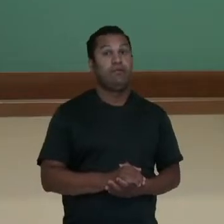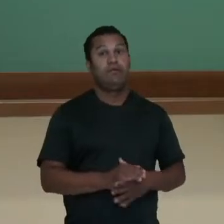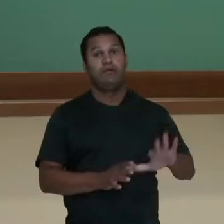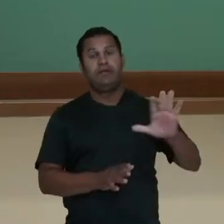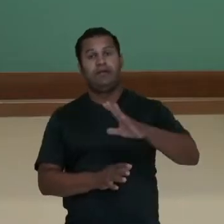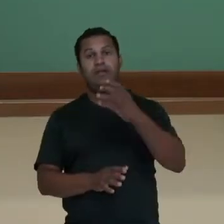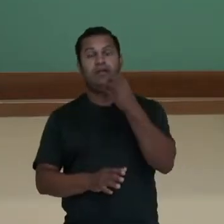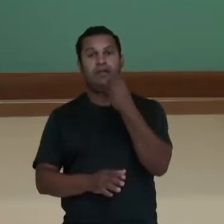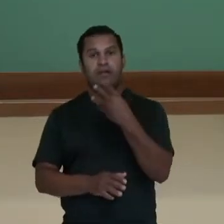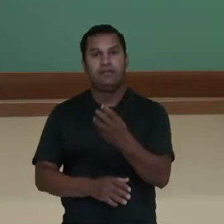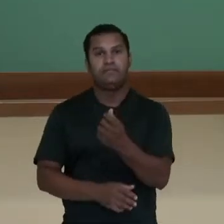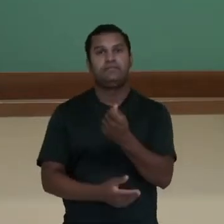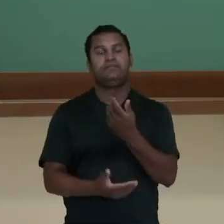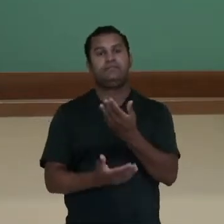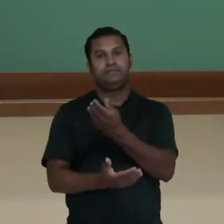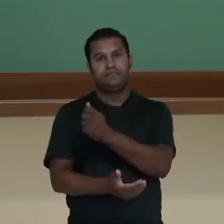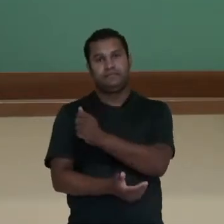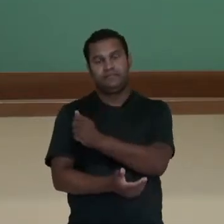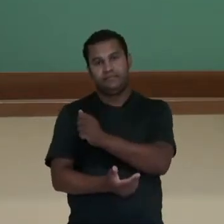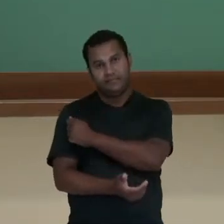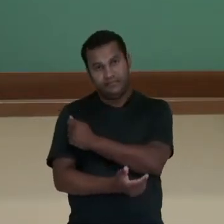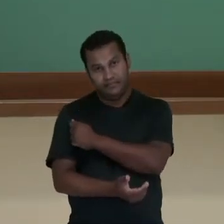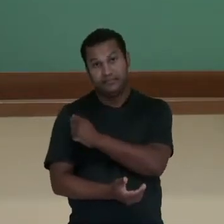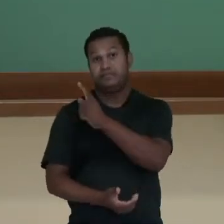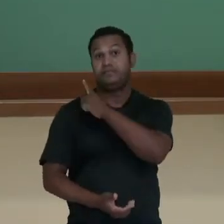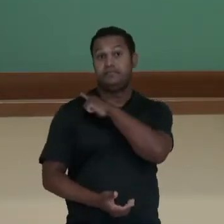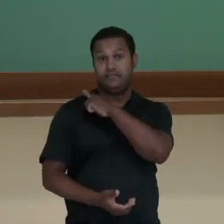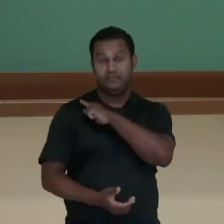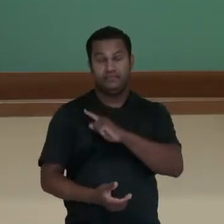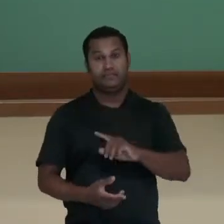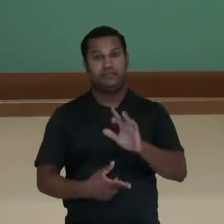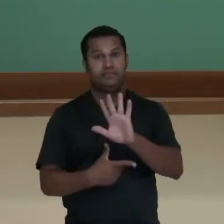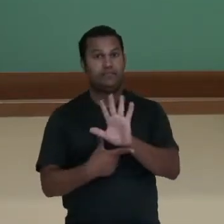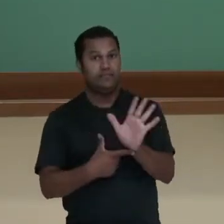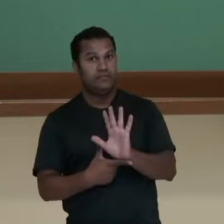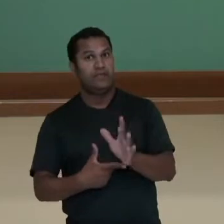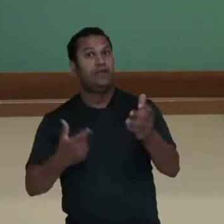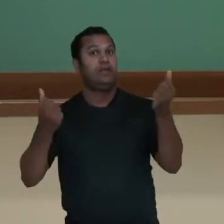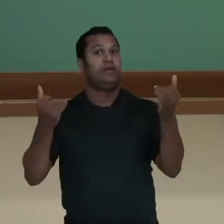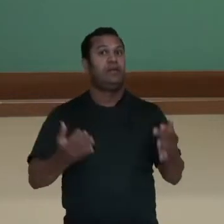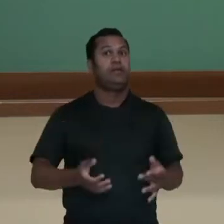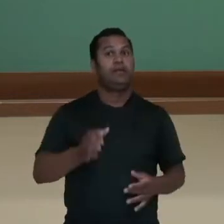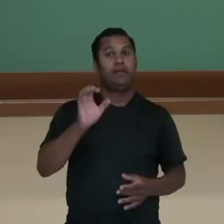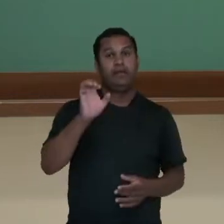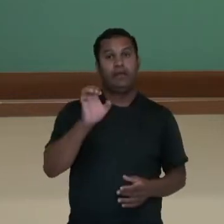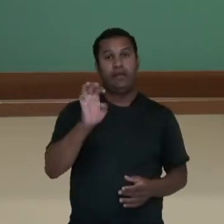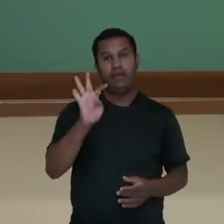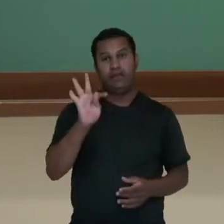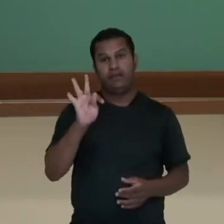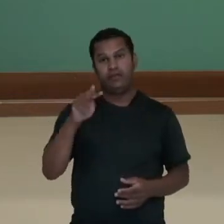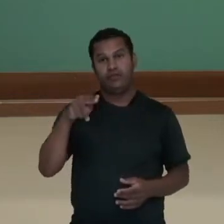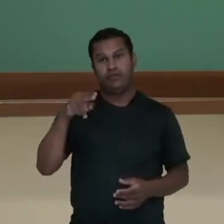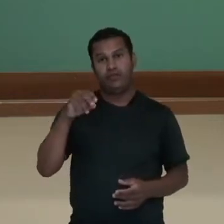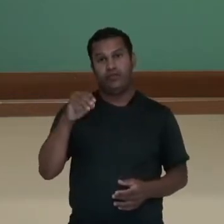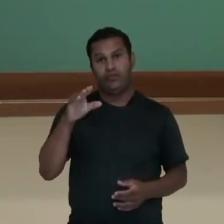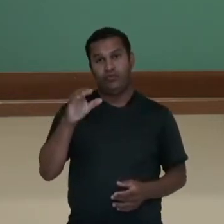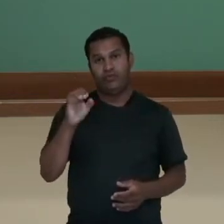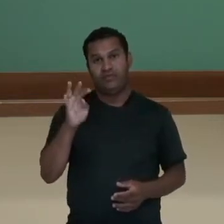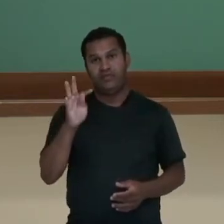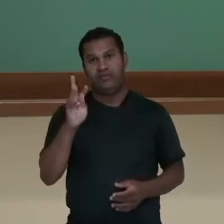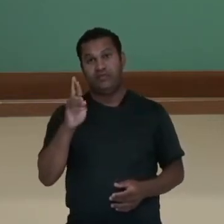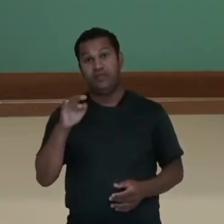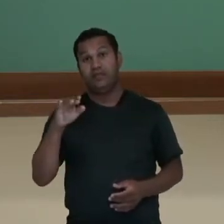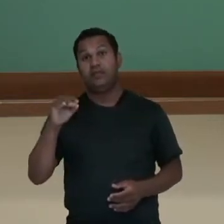Olá, estudantes da primeira série. Neste vídeo, nós vamos falar sobre o etnocentrismo europeu e os impactos